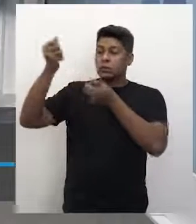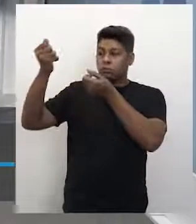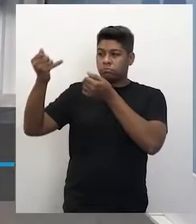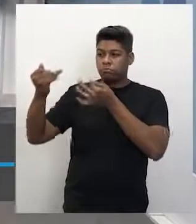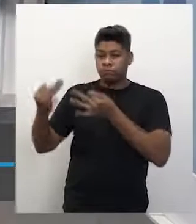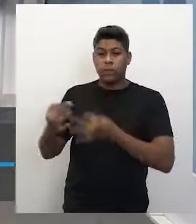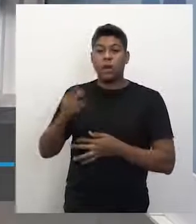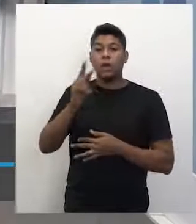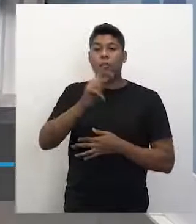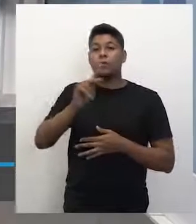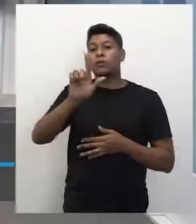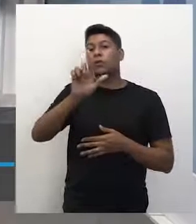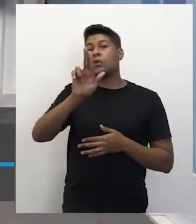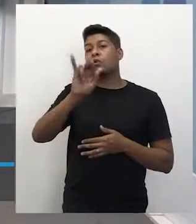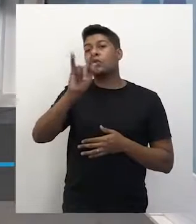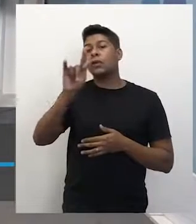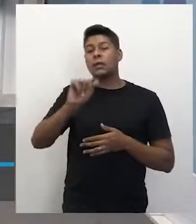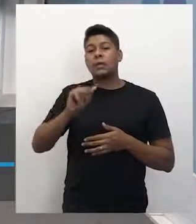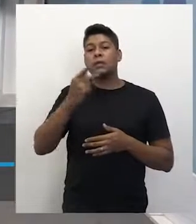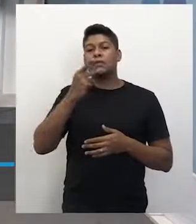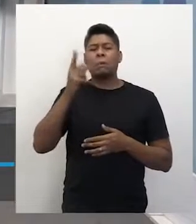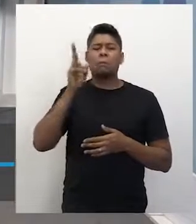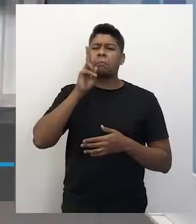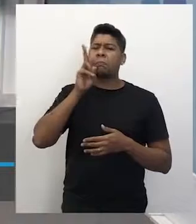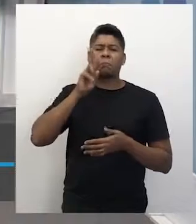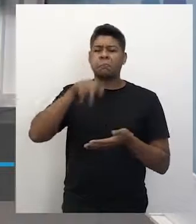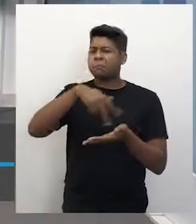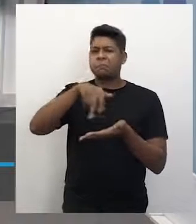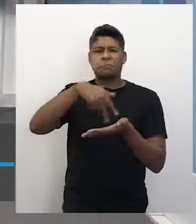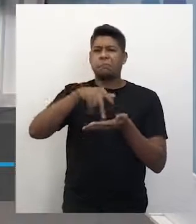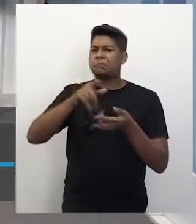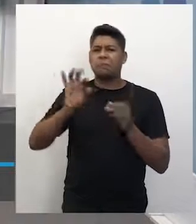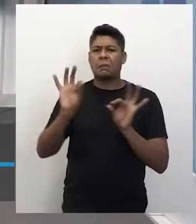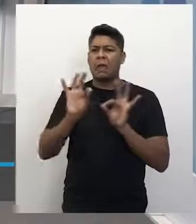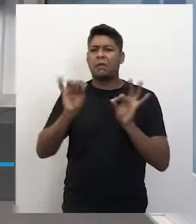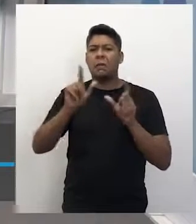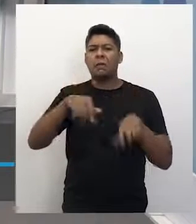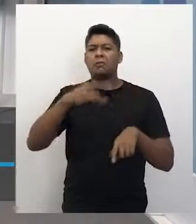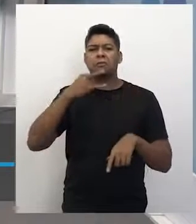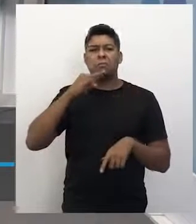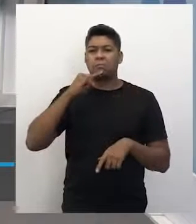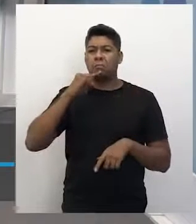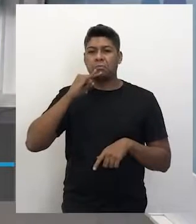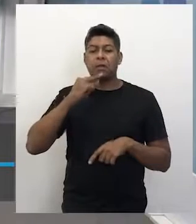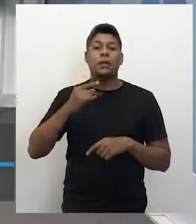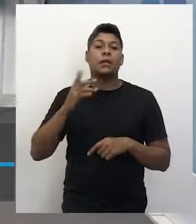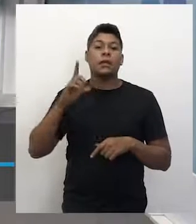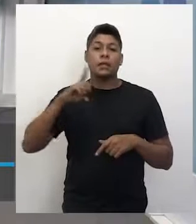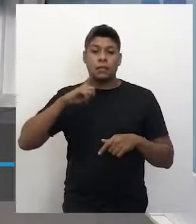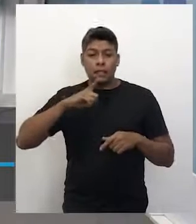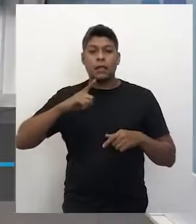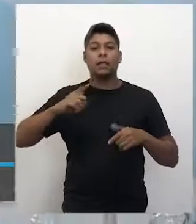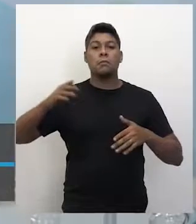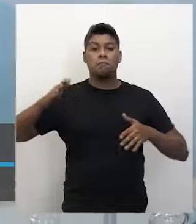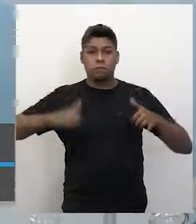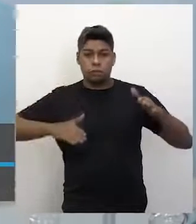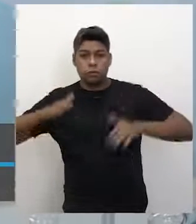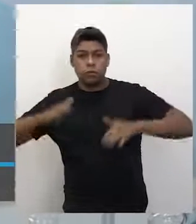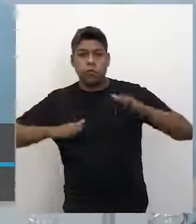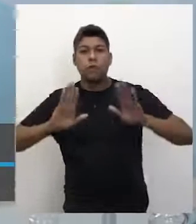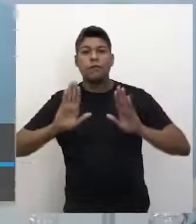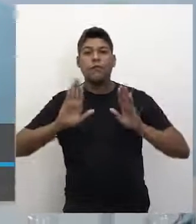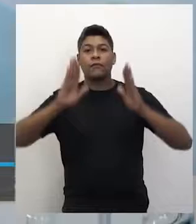Aí tem o professor Luiz, que diz, não me recordo dessa dança em Piracicaba. Me lembro do batuque e a congada na festa do